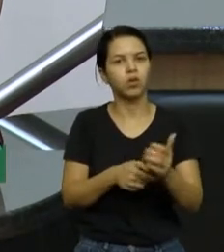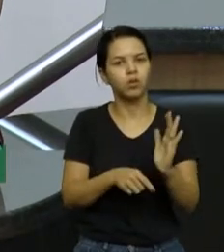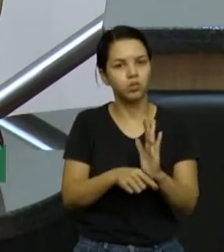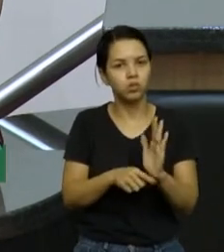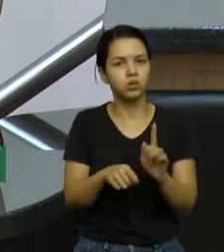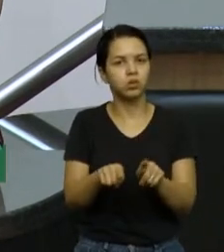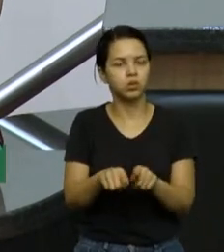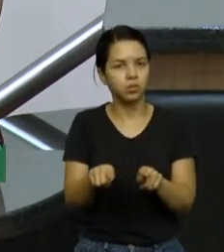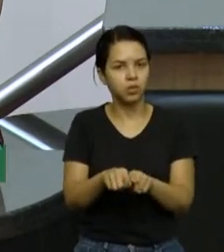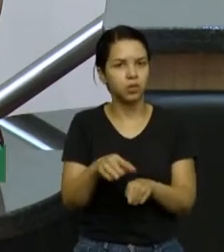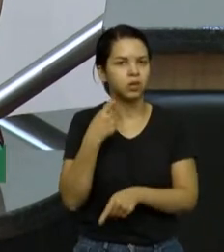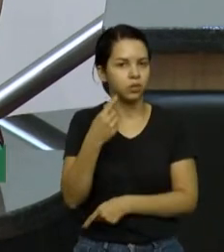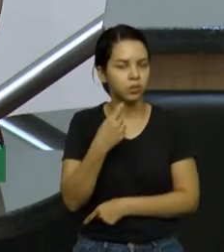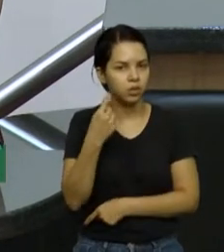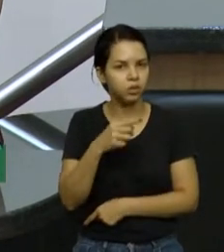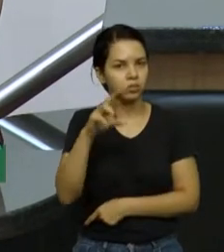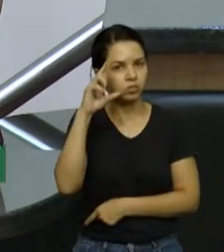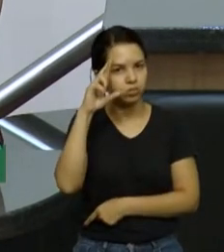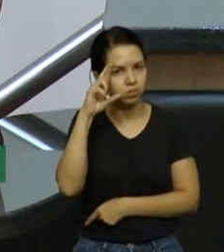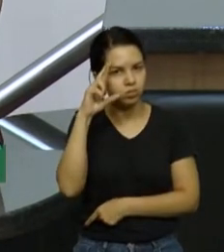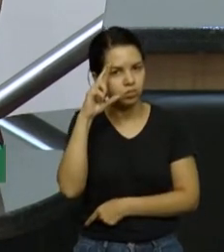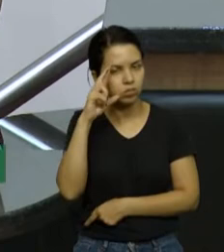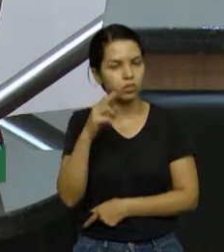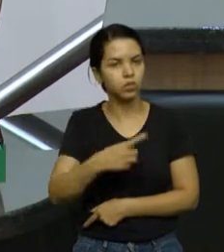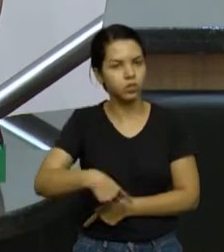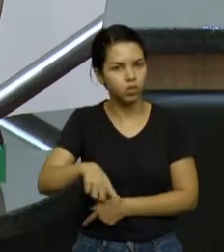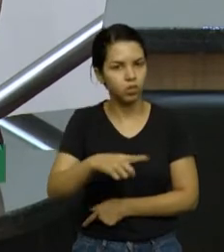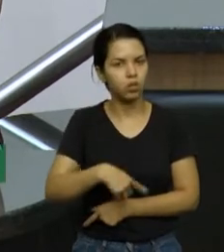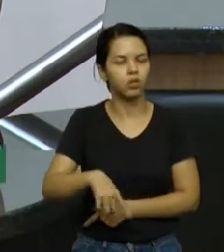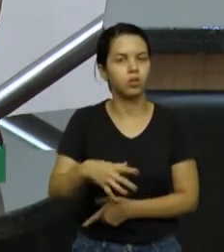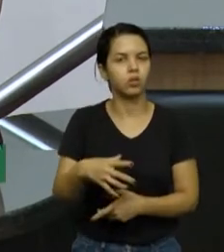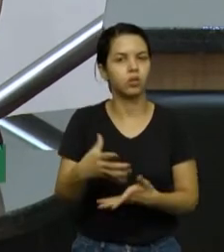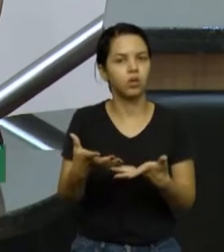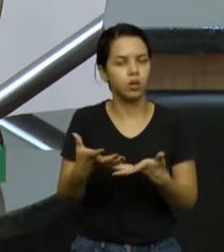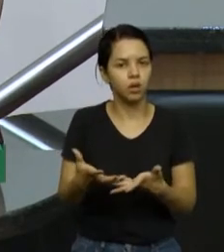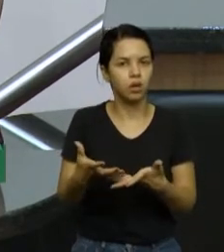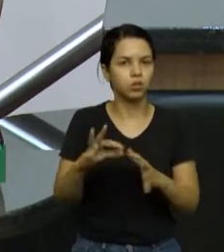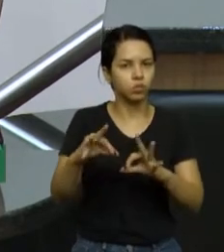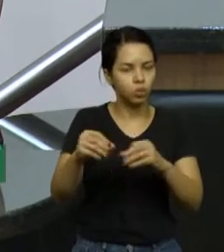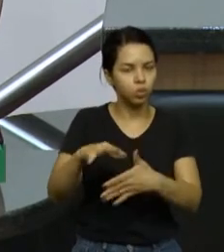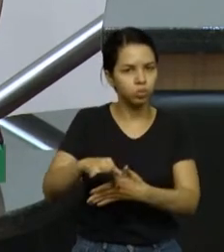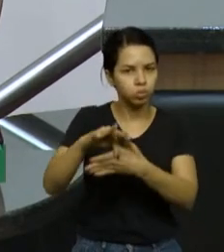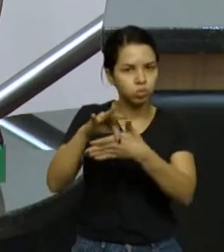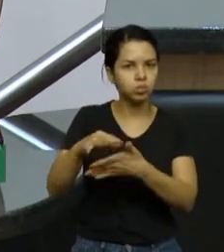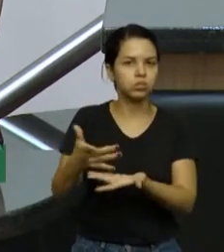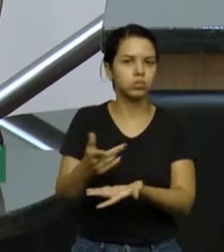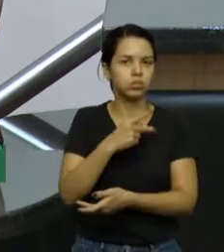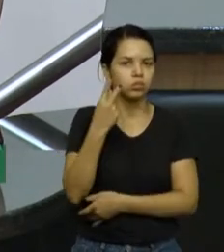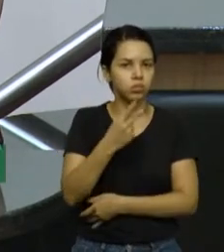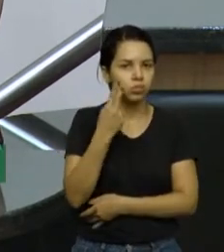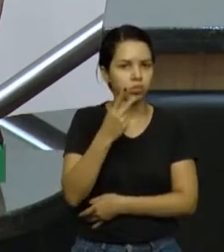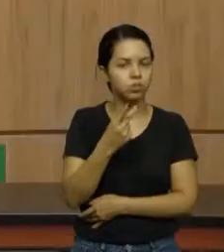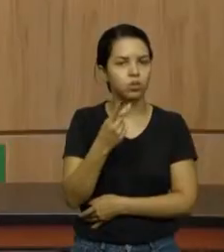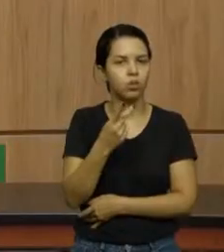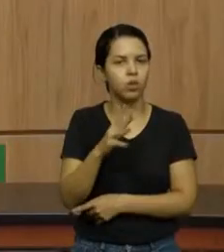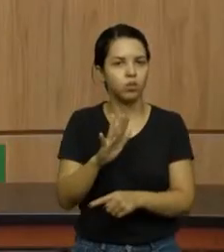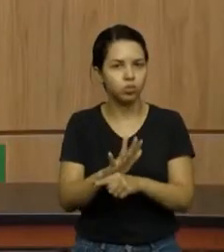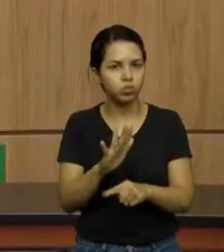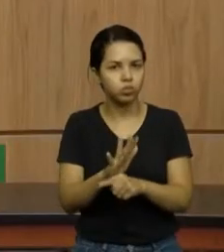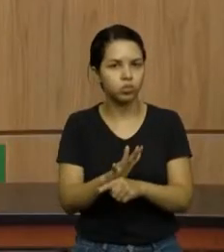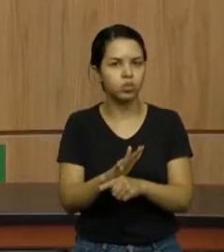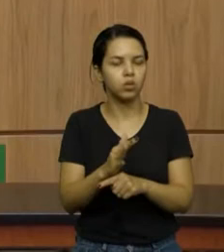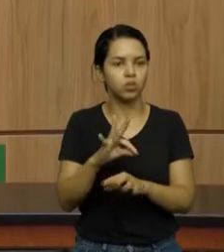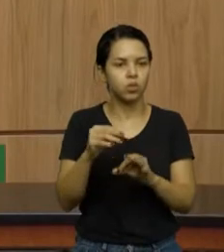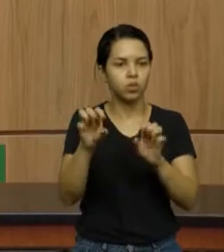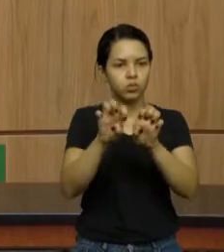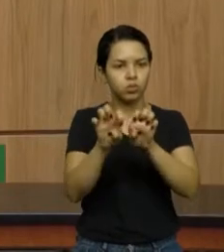momento. Contamos com o apoio de todas as lideranças políticas, porque dentro de todo esse cenário, dessas estruturas que nós estamos implantando no nosso